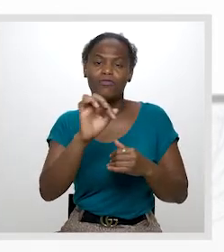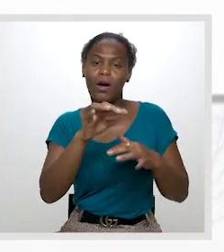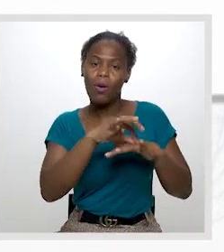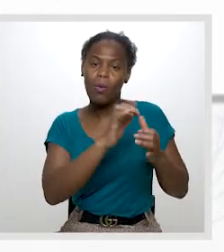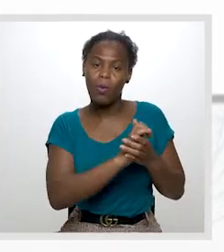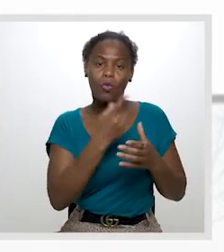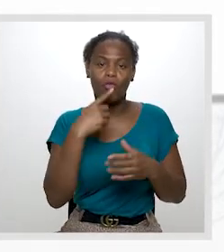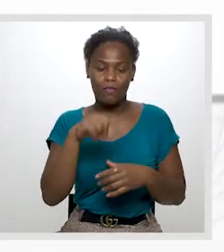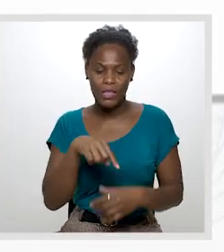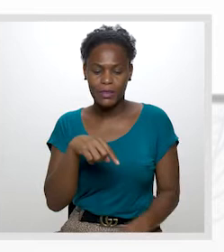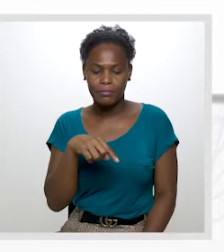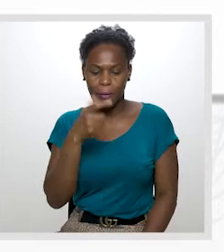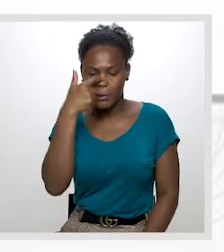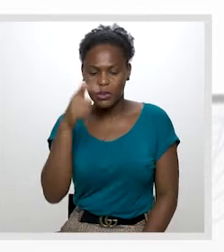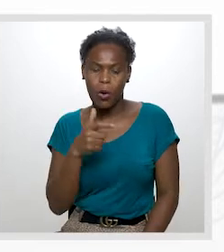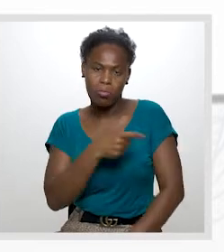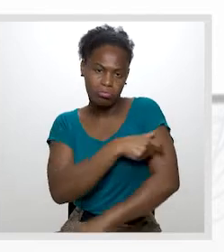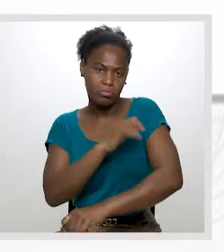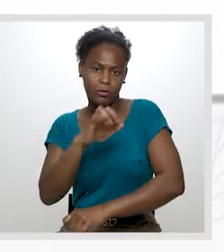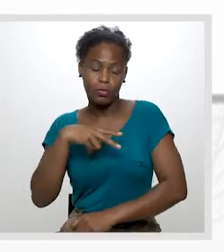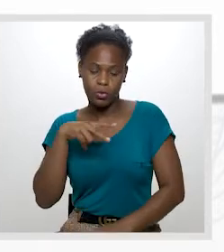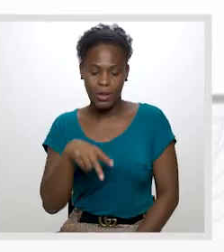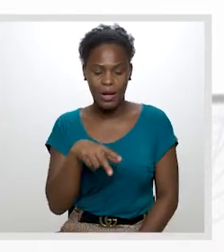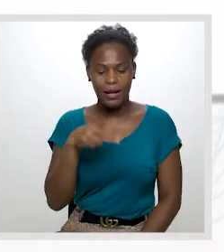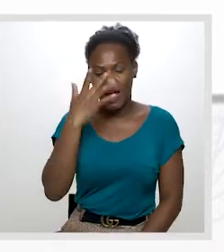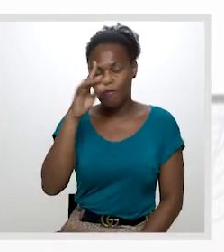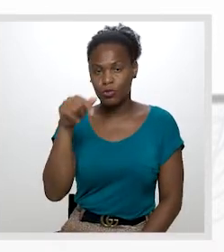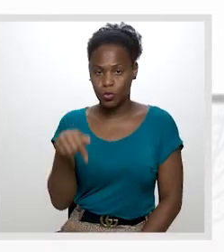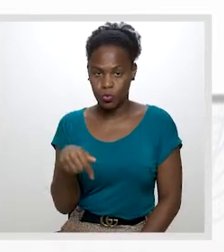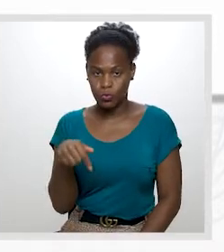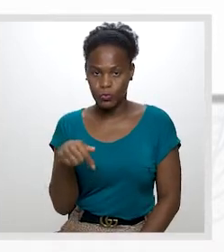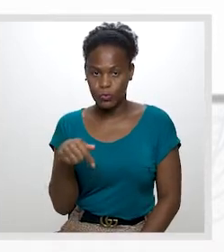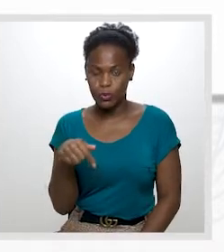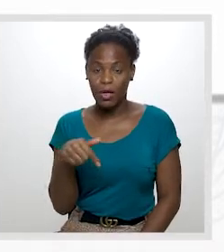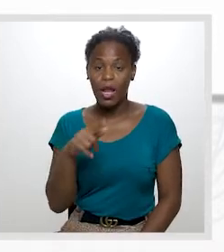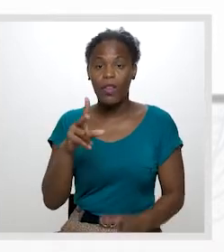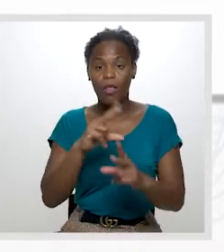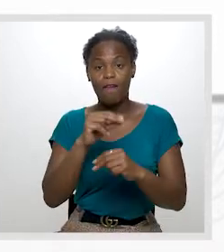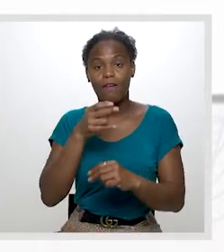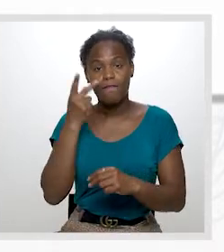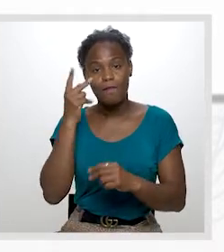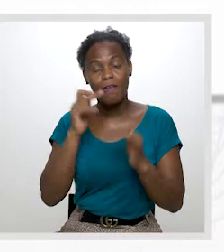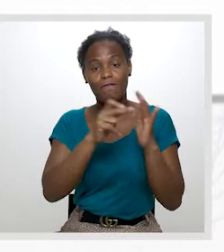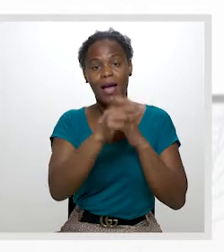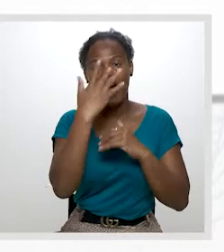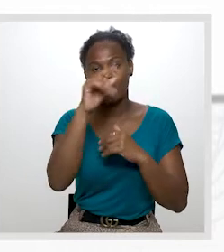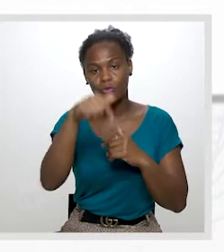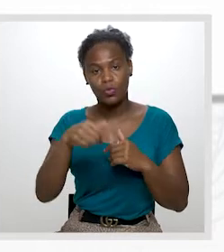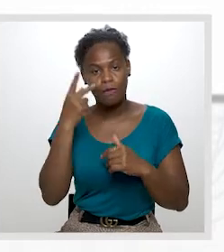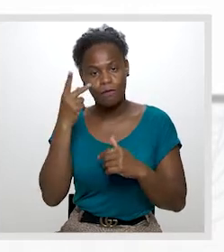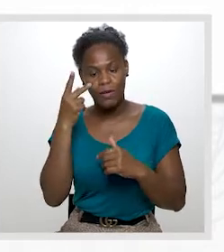casa de novo com um cônsul de Portugal em Durban, na África do Sul, onde a nova família passa a